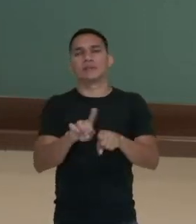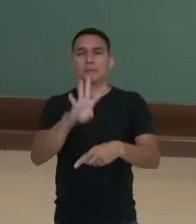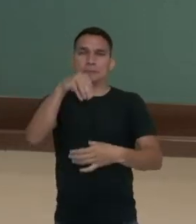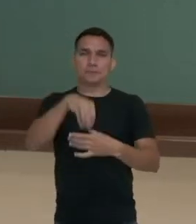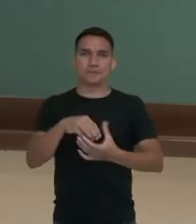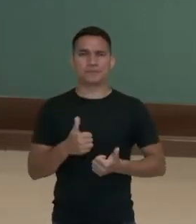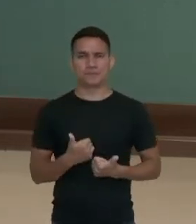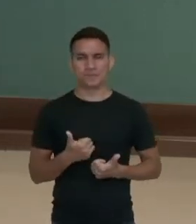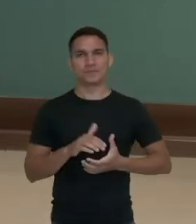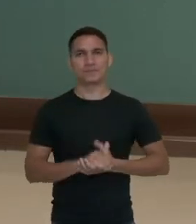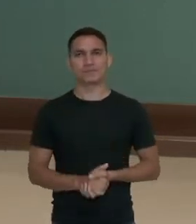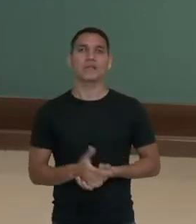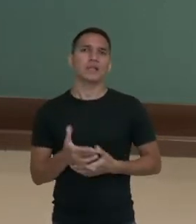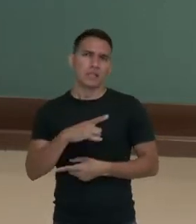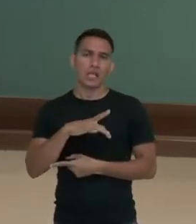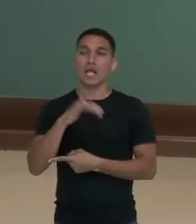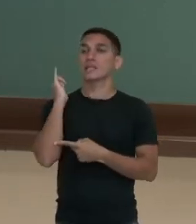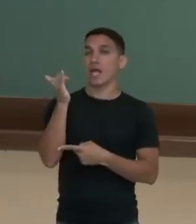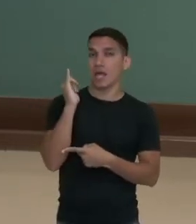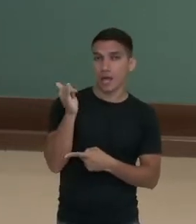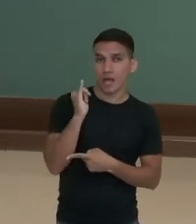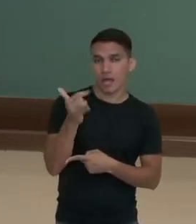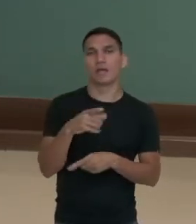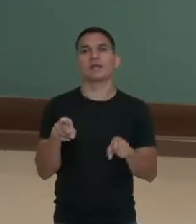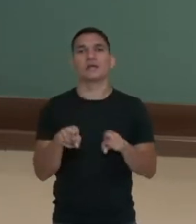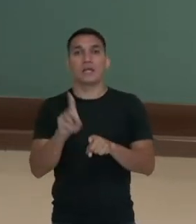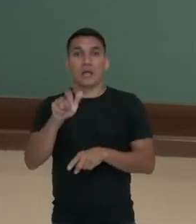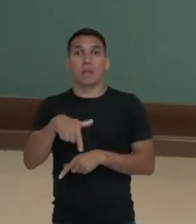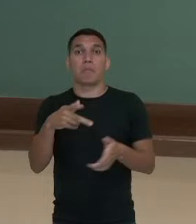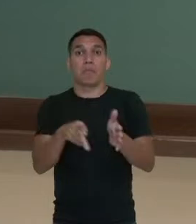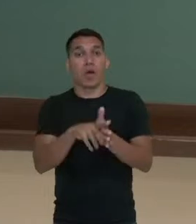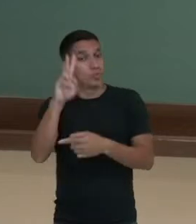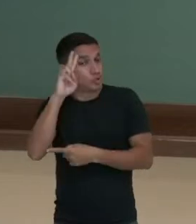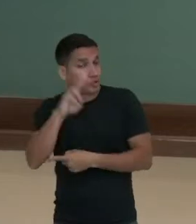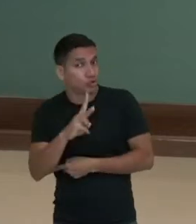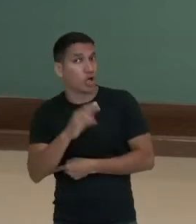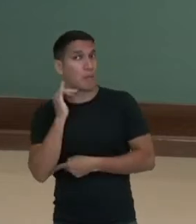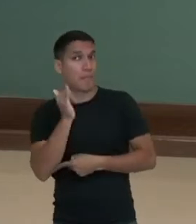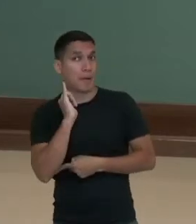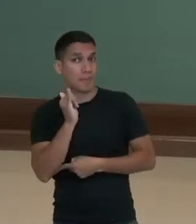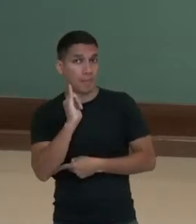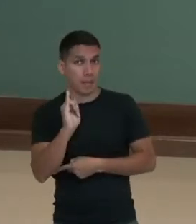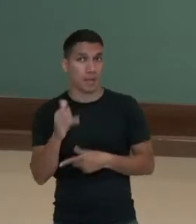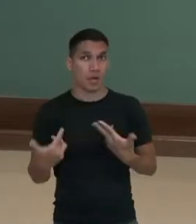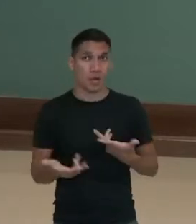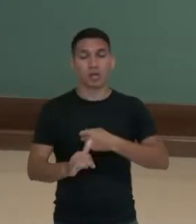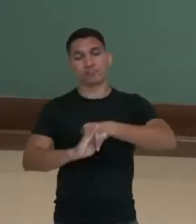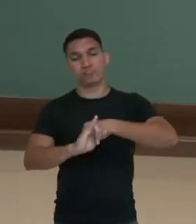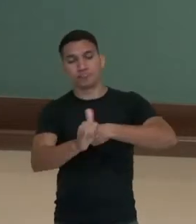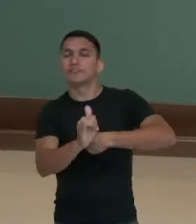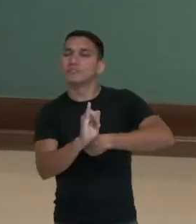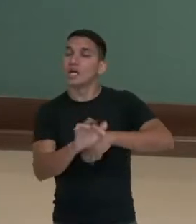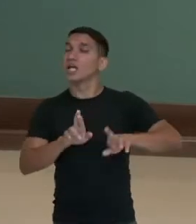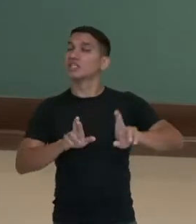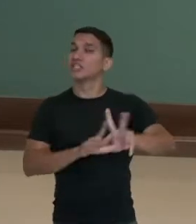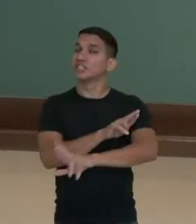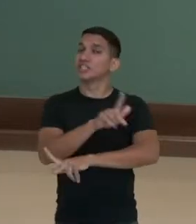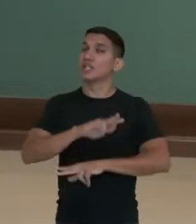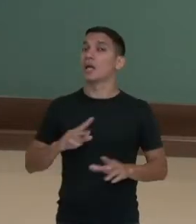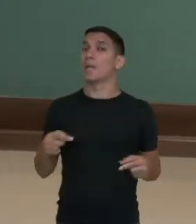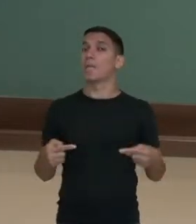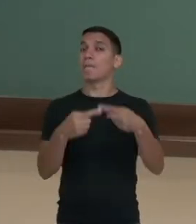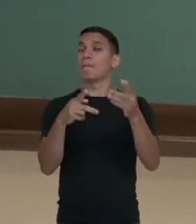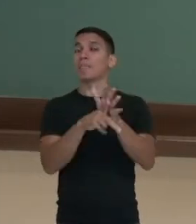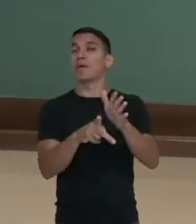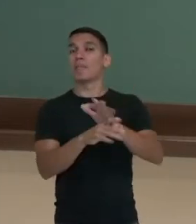literatura. Beleza? Narrador, né? É uma história narrativa, né? Diferentemente da